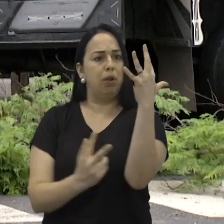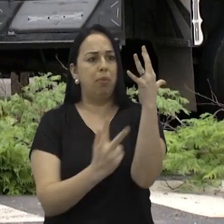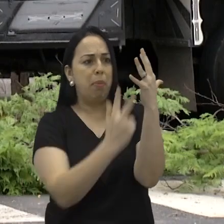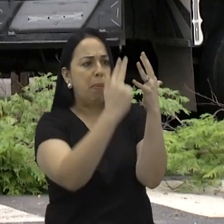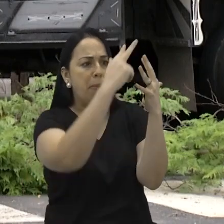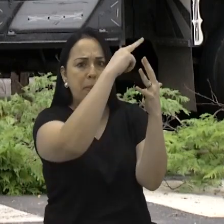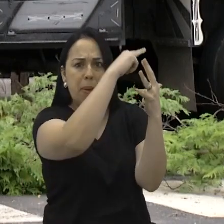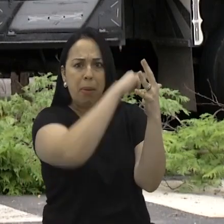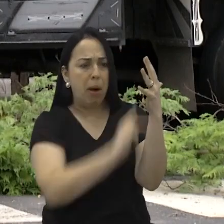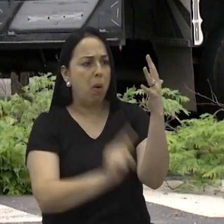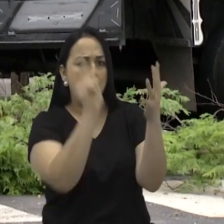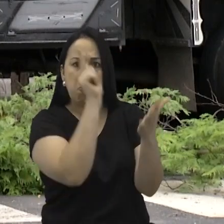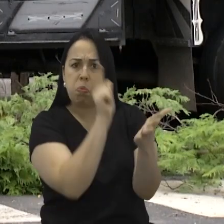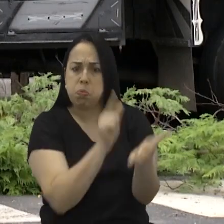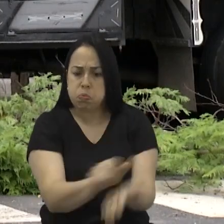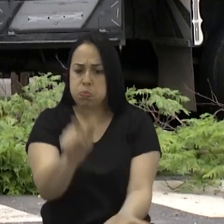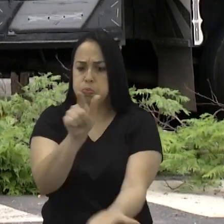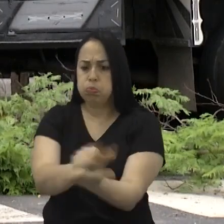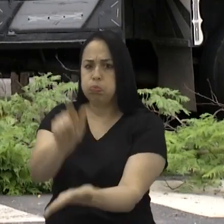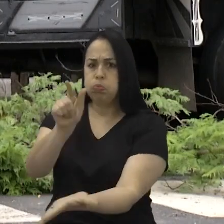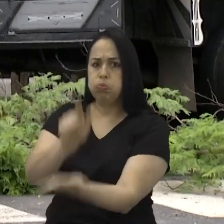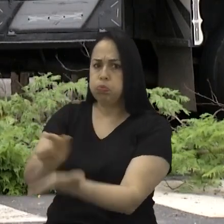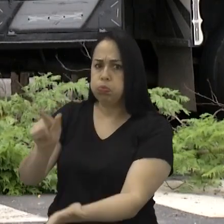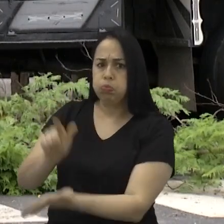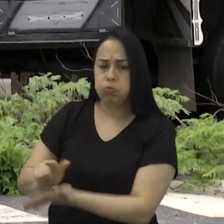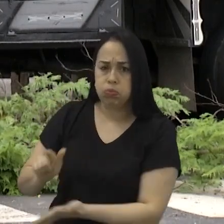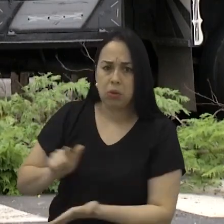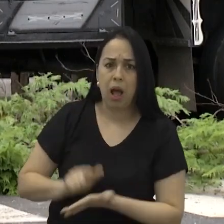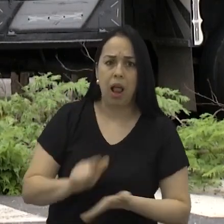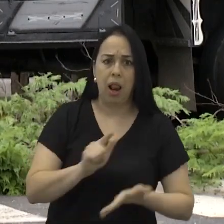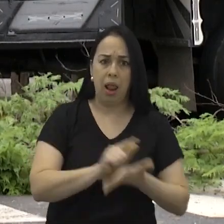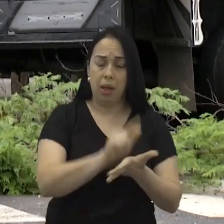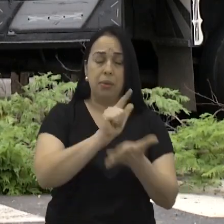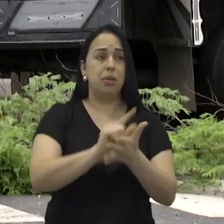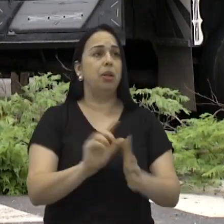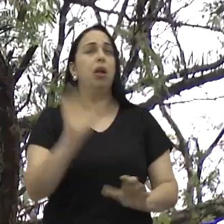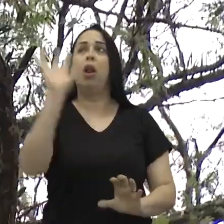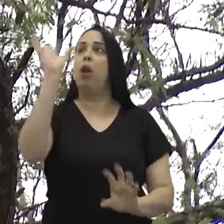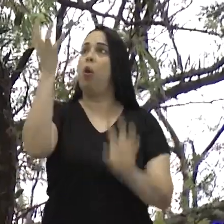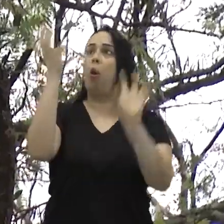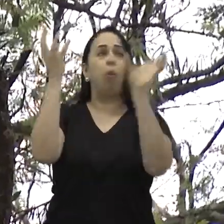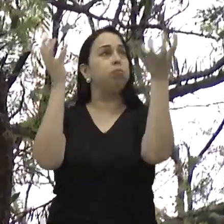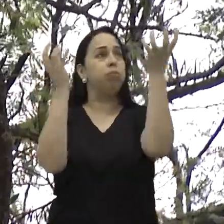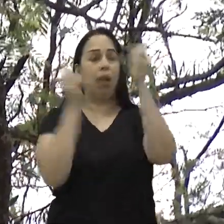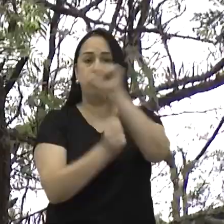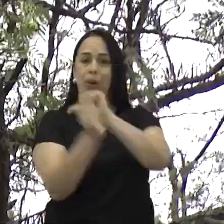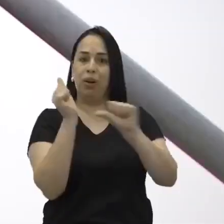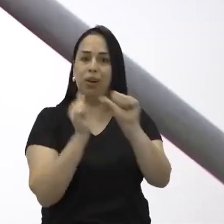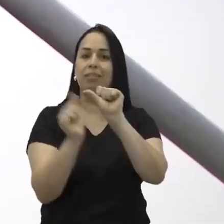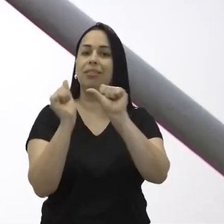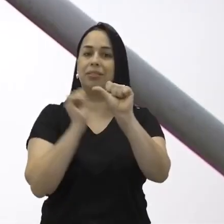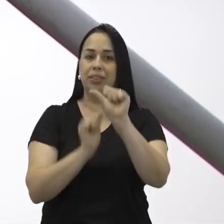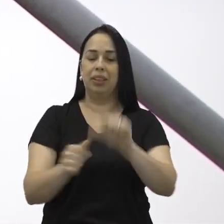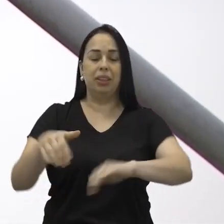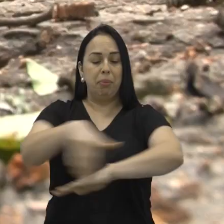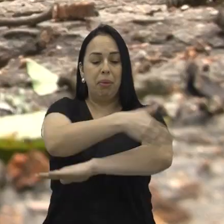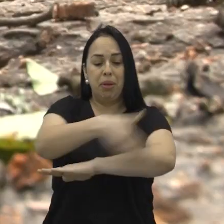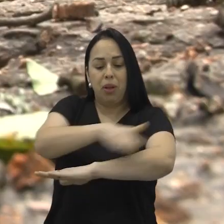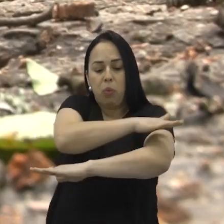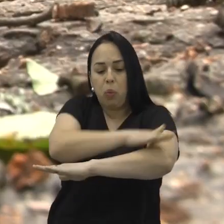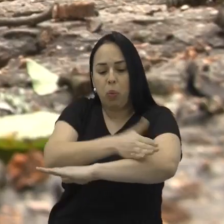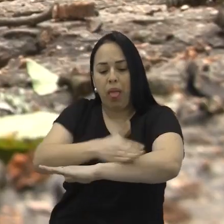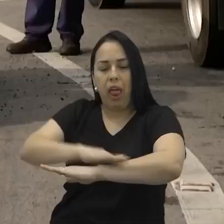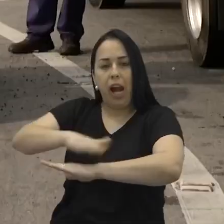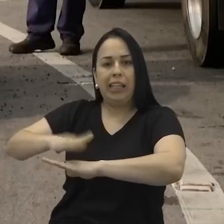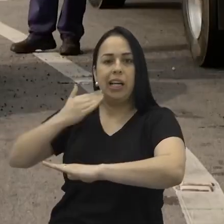estavam solicitações para que o município realize serviços de manutenção pública na cidade, como podas de árvores, troca de lâmpadas,